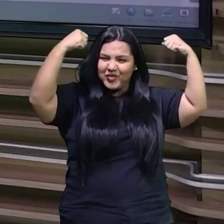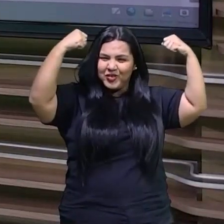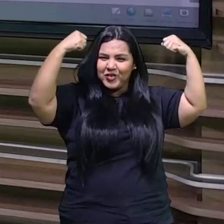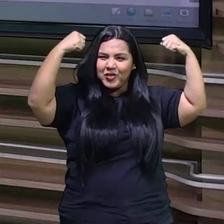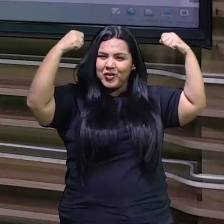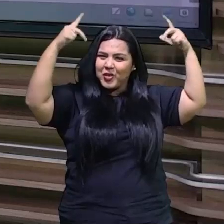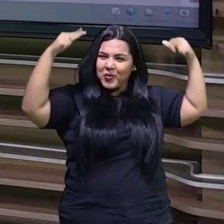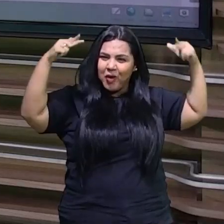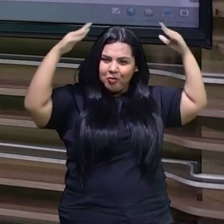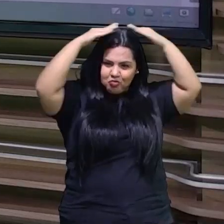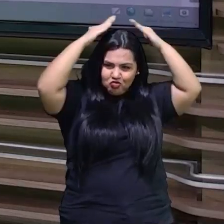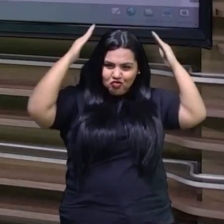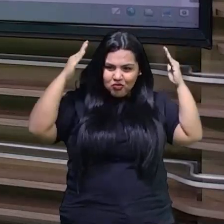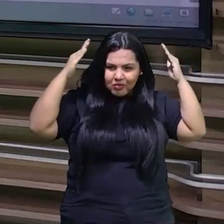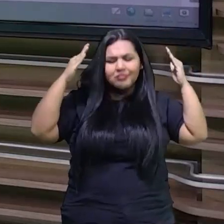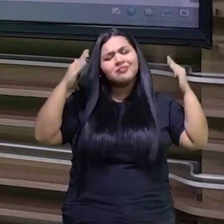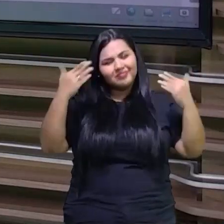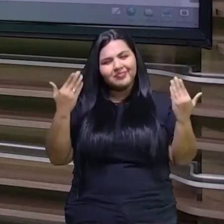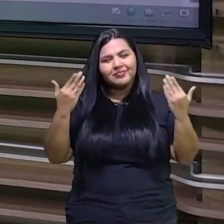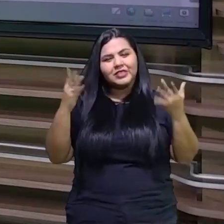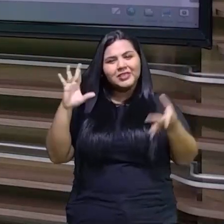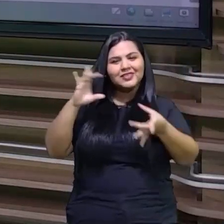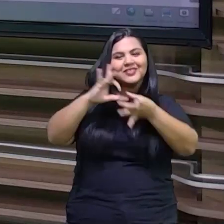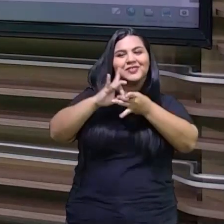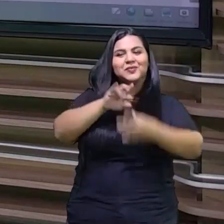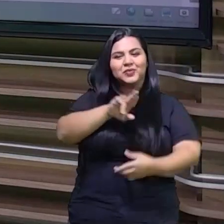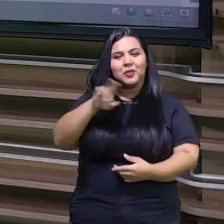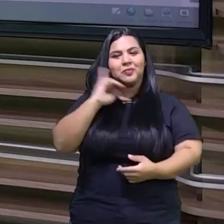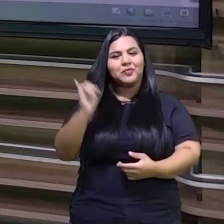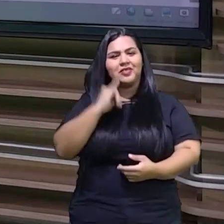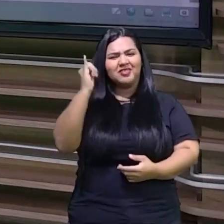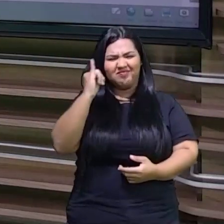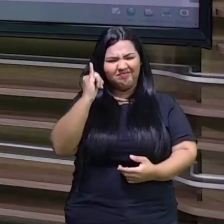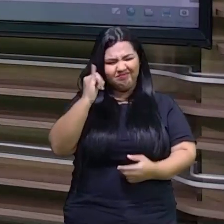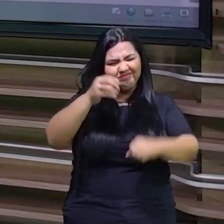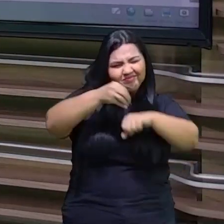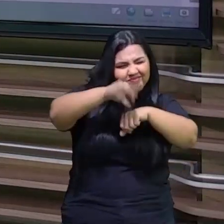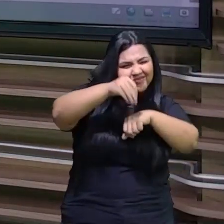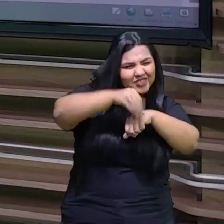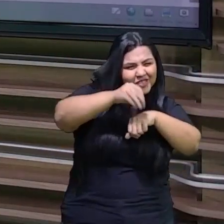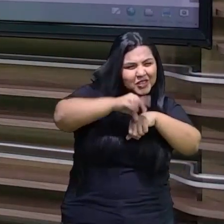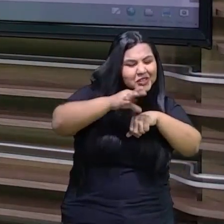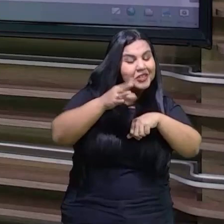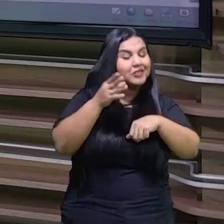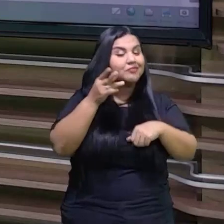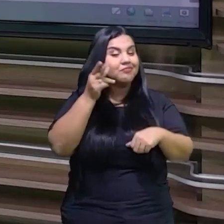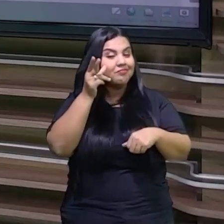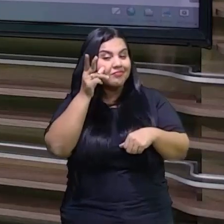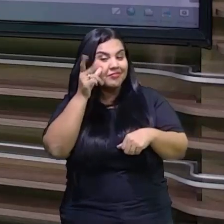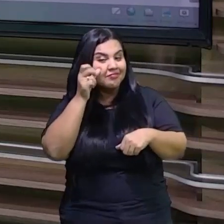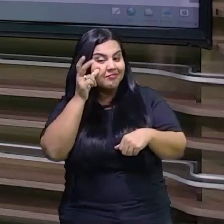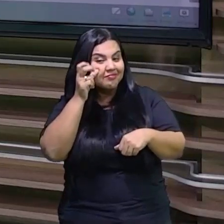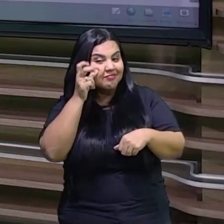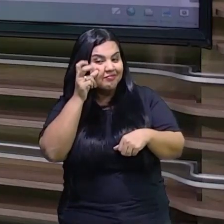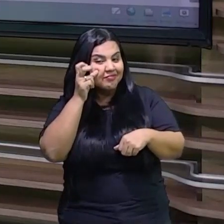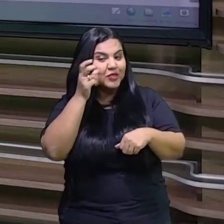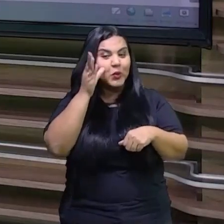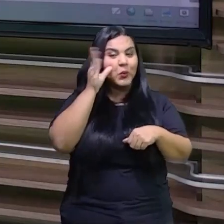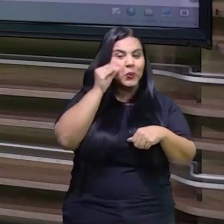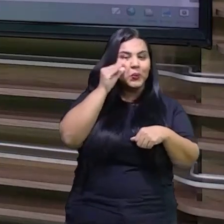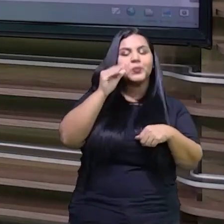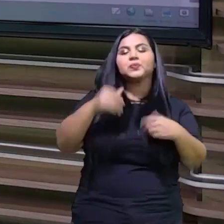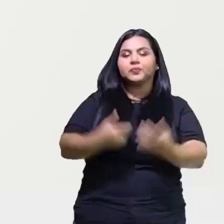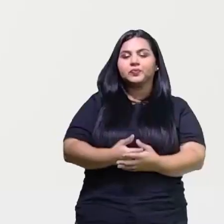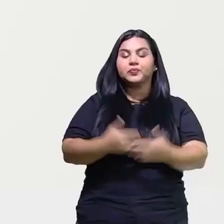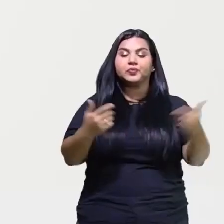ligado? Pegou nessa informação? Isso é importante. Isso é assunto da aula? Não. Mas isso é importante você saber porque você é aluno esperto, aluno inteligente. Vamos para a